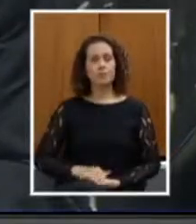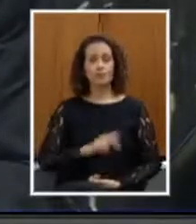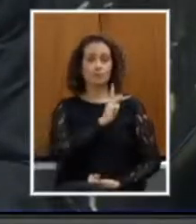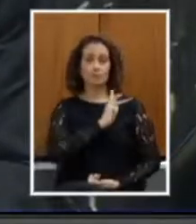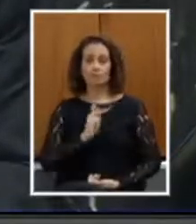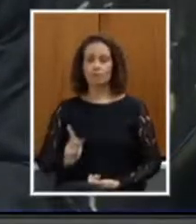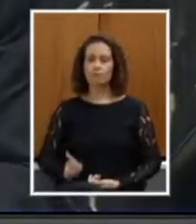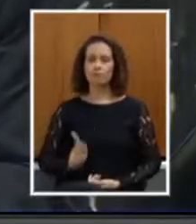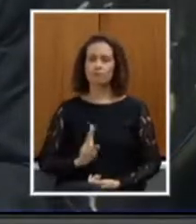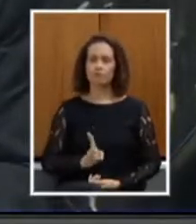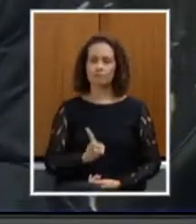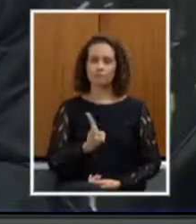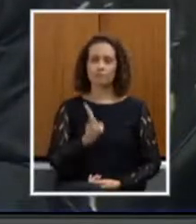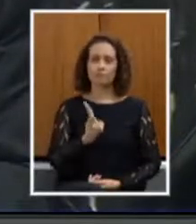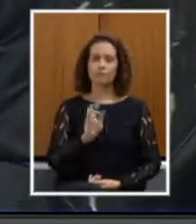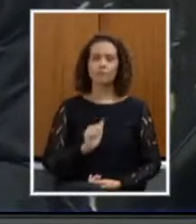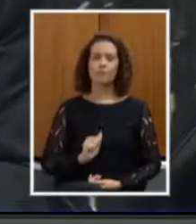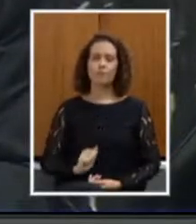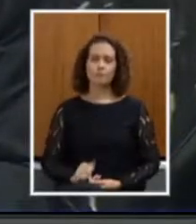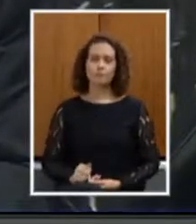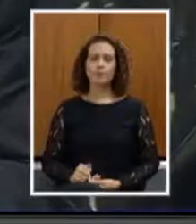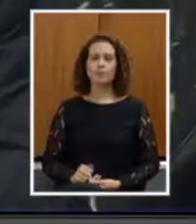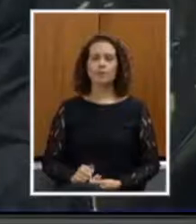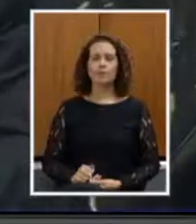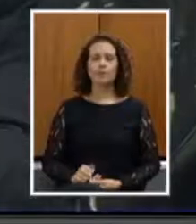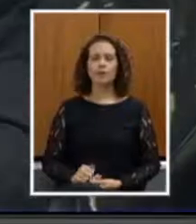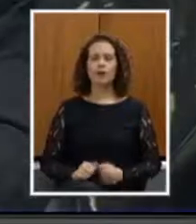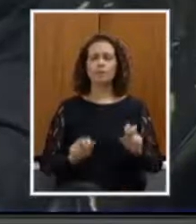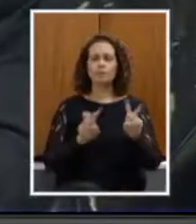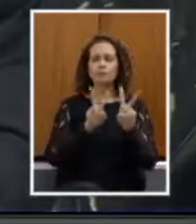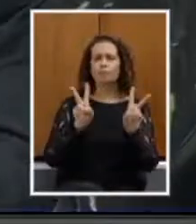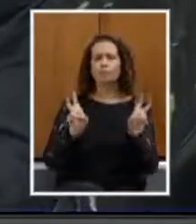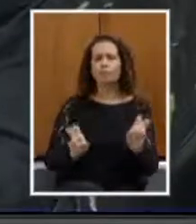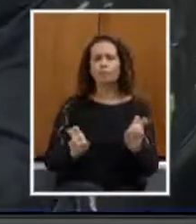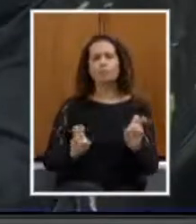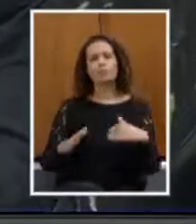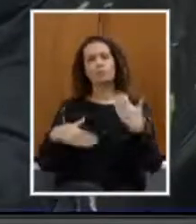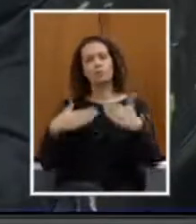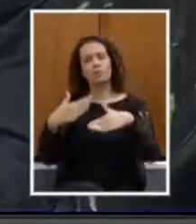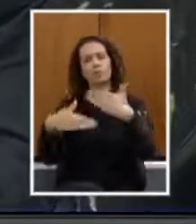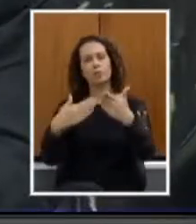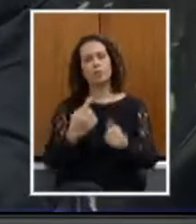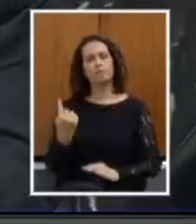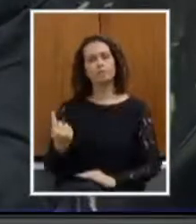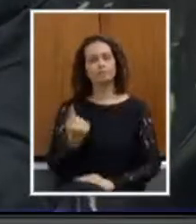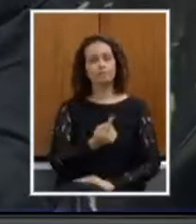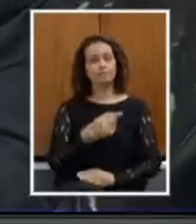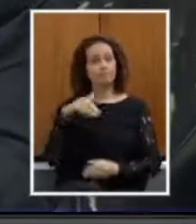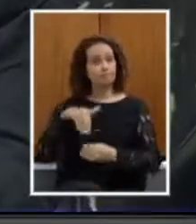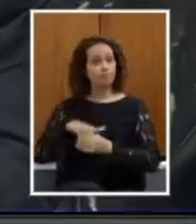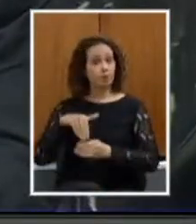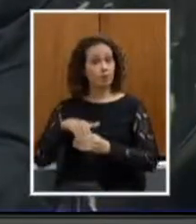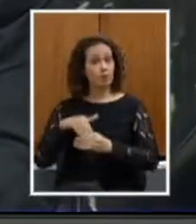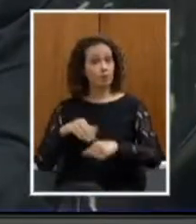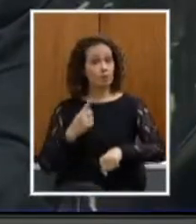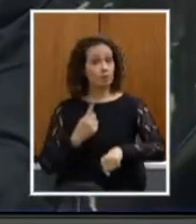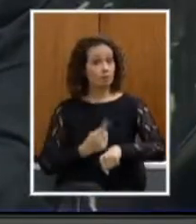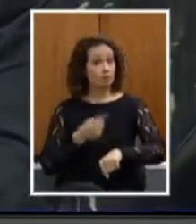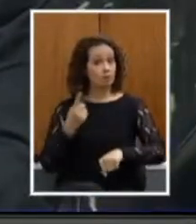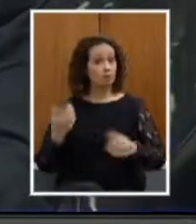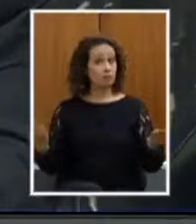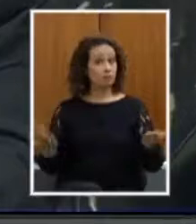presidência vai proceder, vai submeter a matéria à votação pelo processo nominal. Em votação, o projeto.